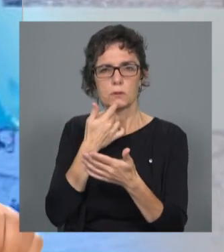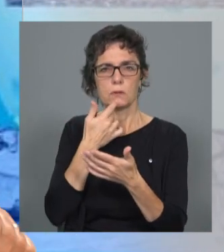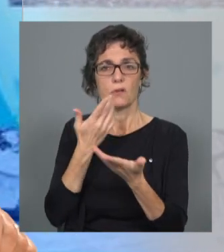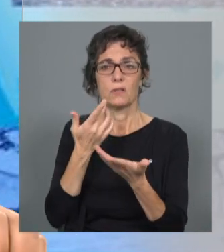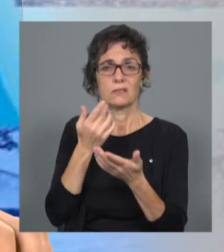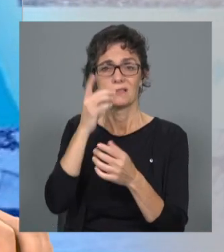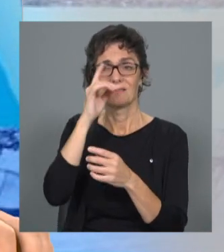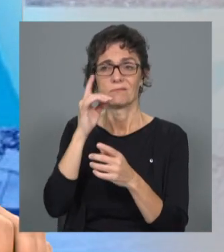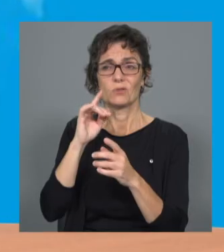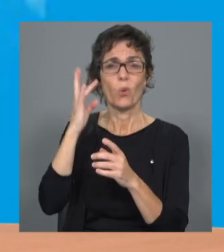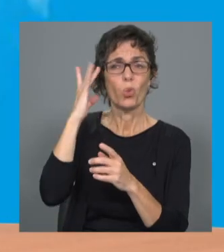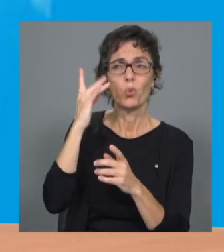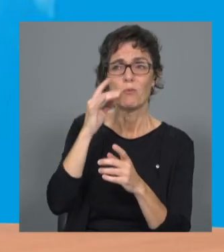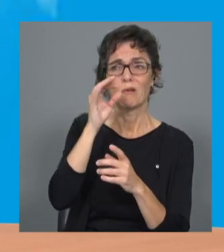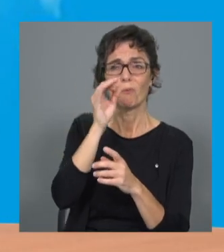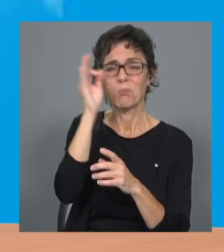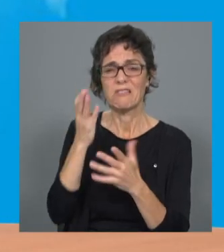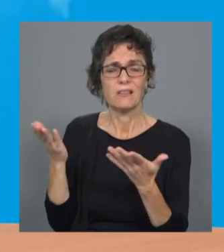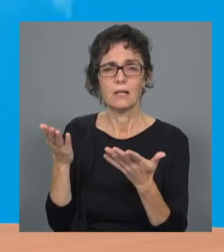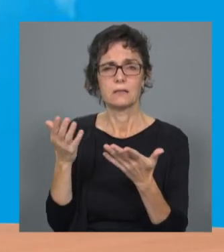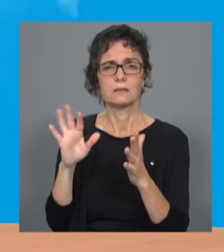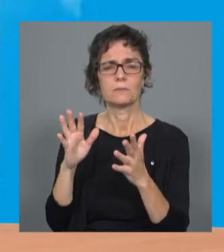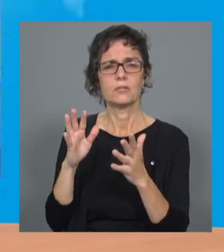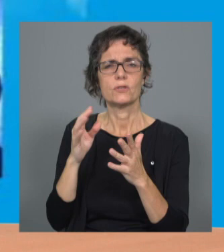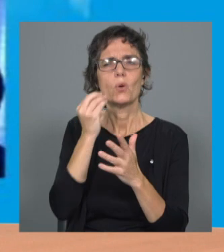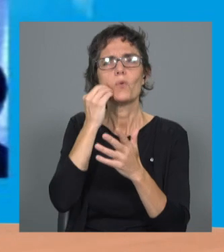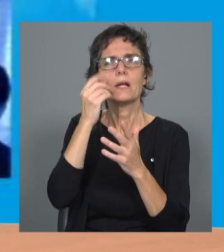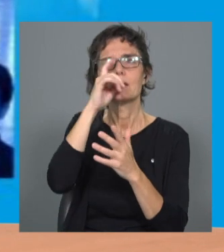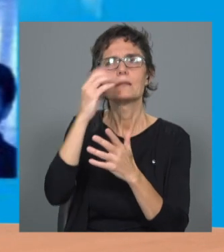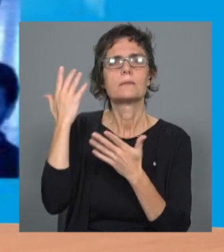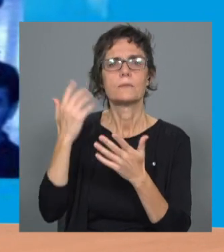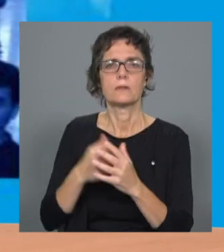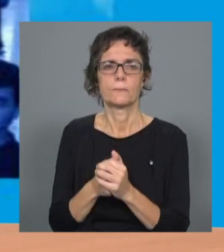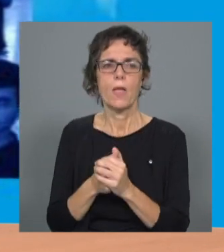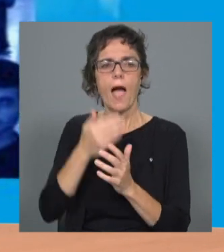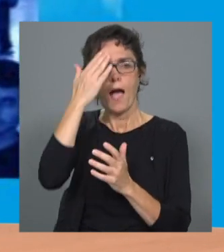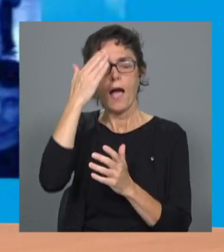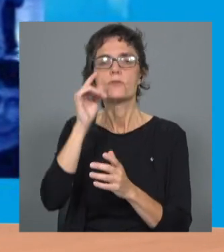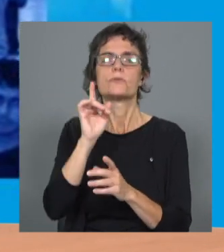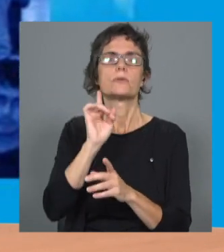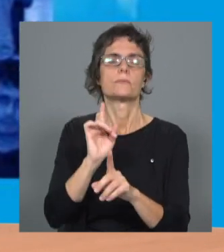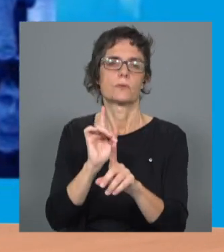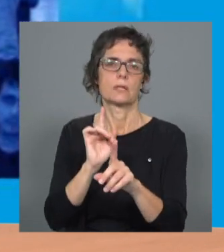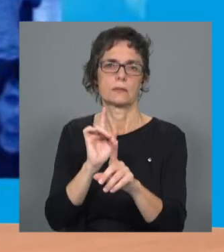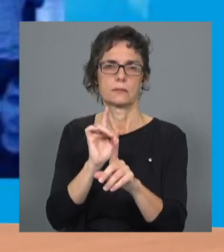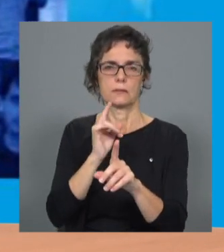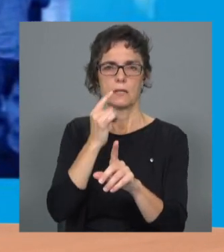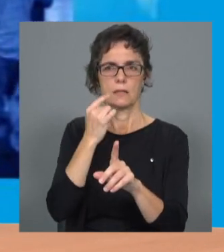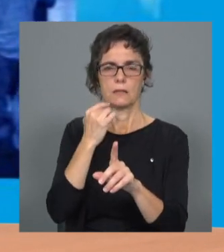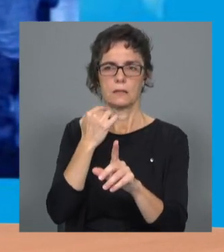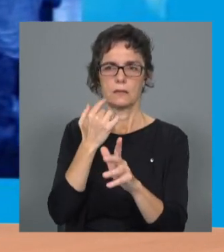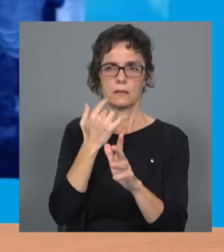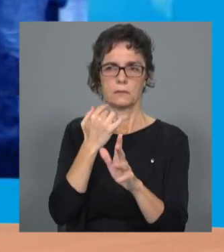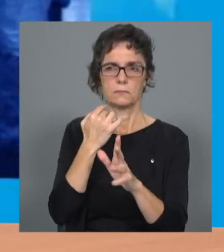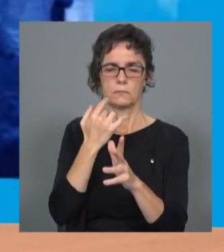rostos? São pessoas concretas, e são ausências complicadas no coração de tanta gente.